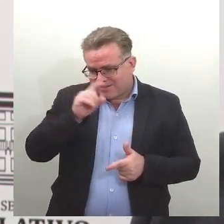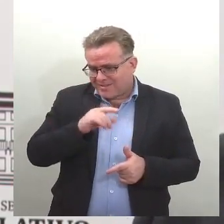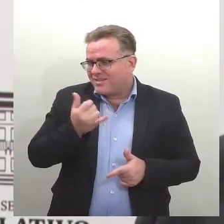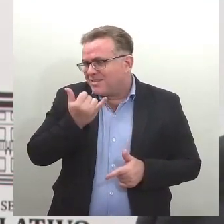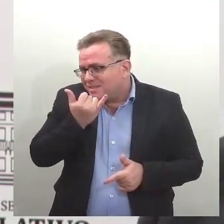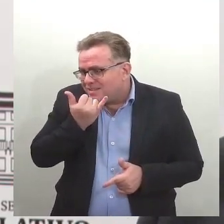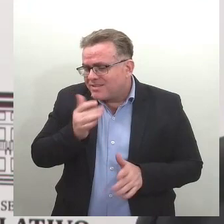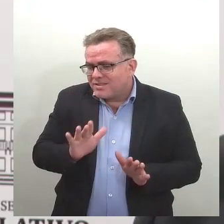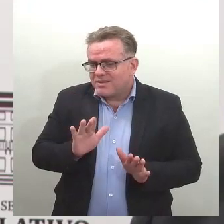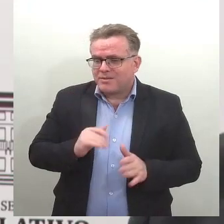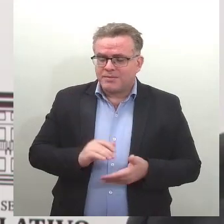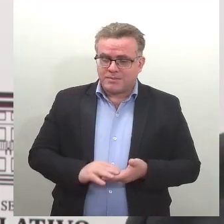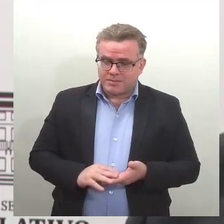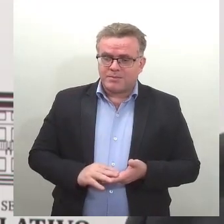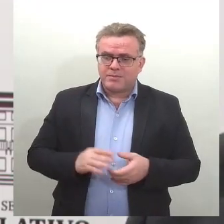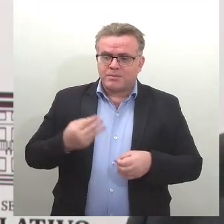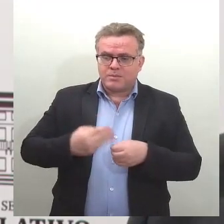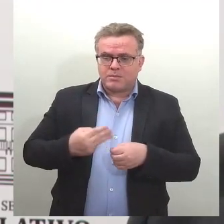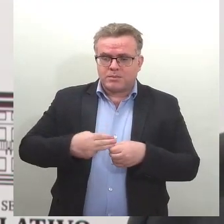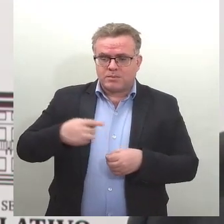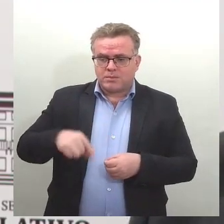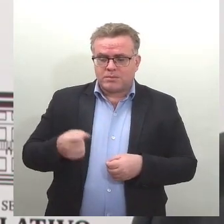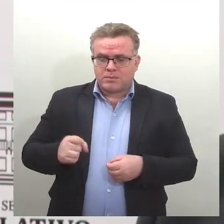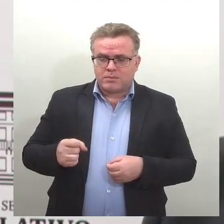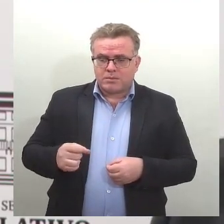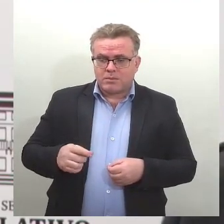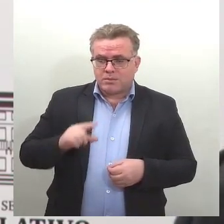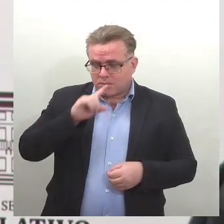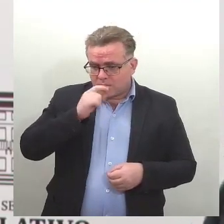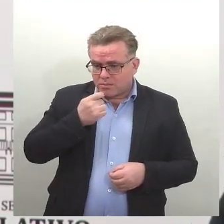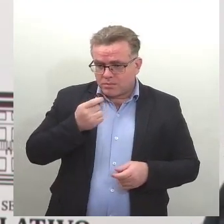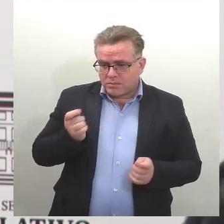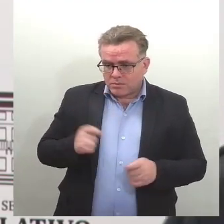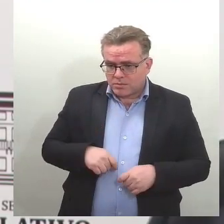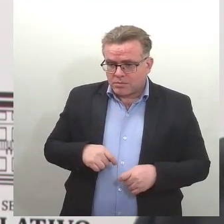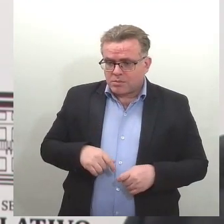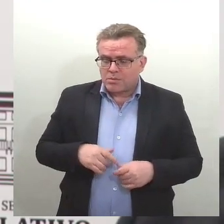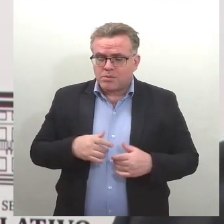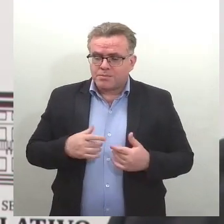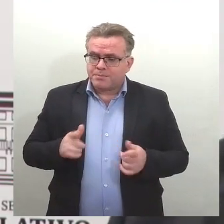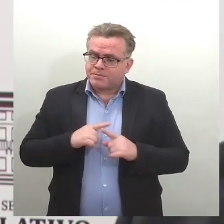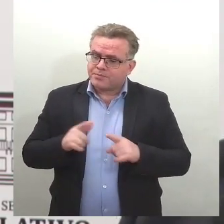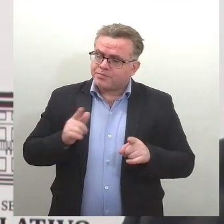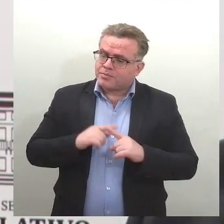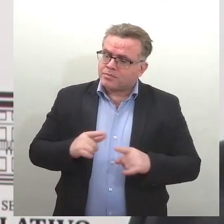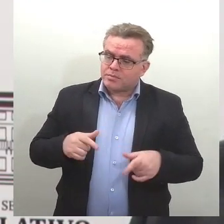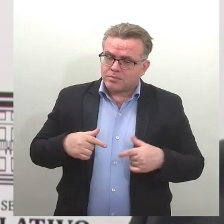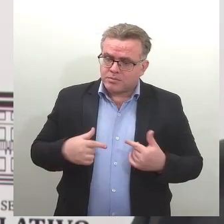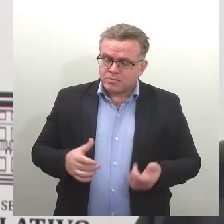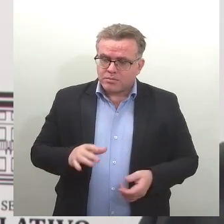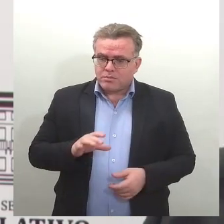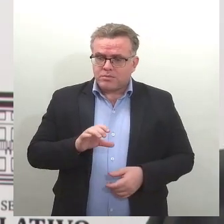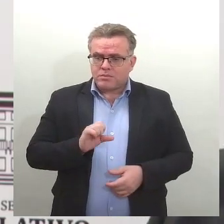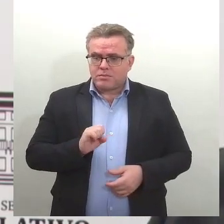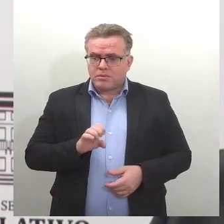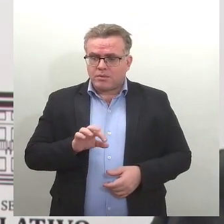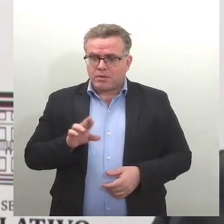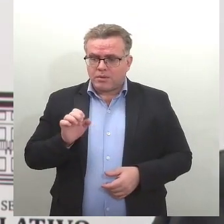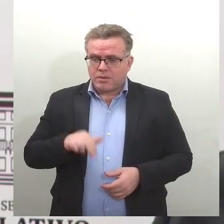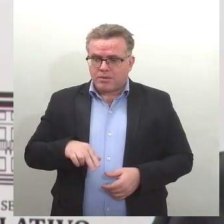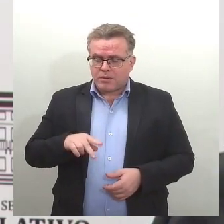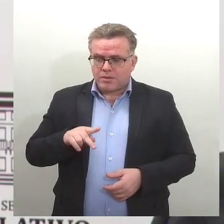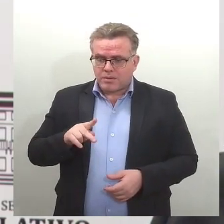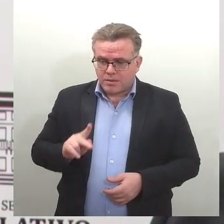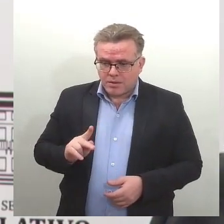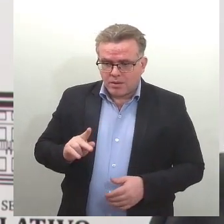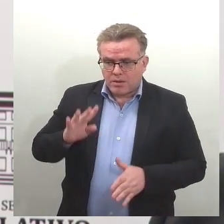o município de Aracaju. E uma dessas denúncias foi que o CETRANSP enviou uma planilha sugerindo o